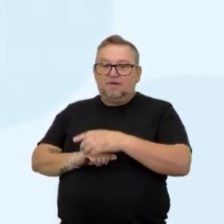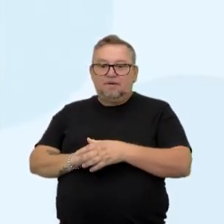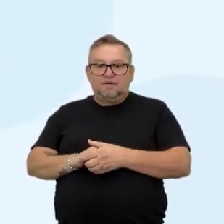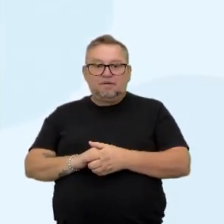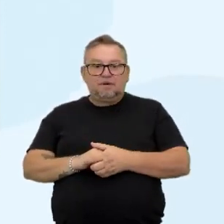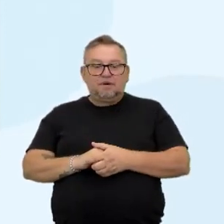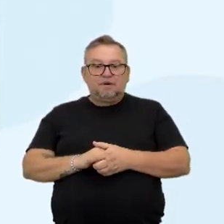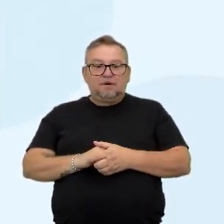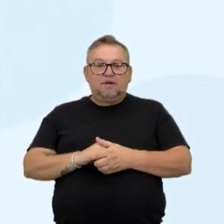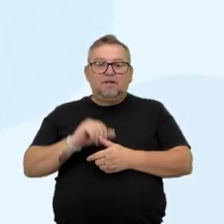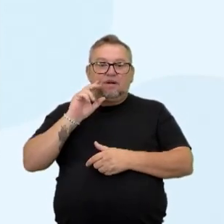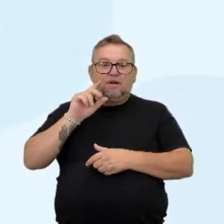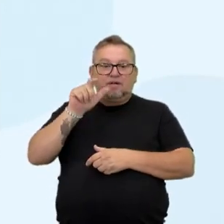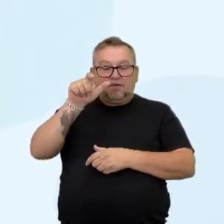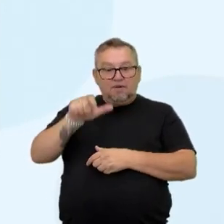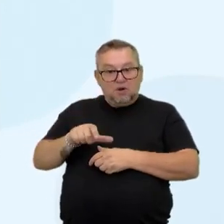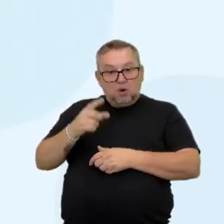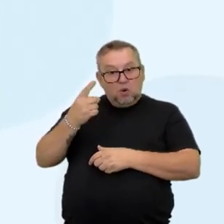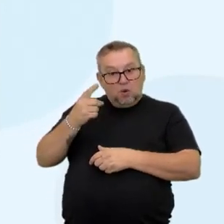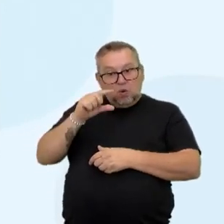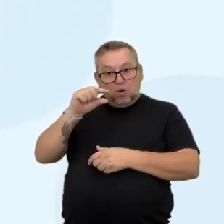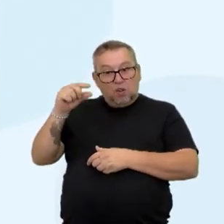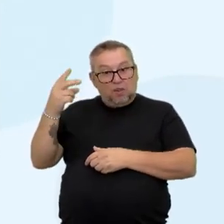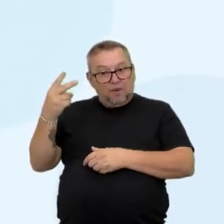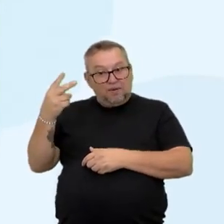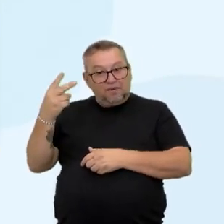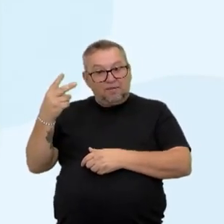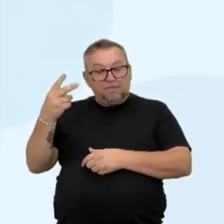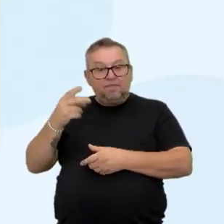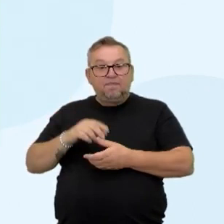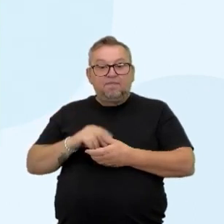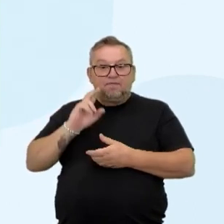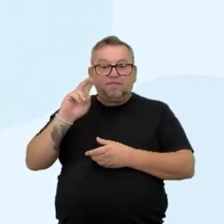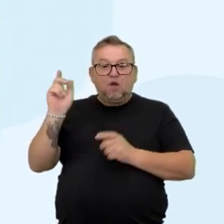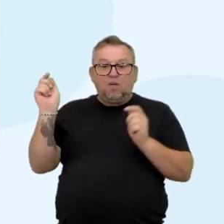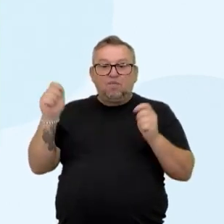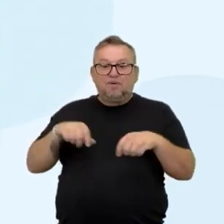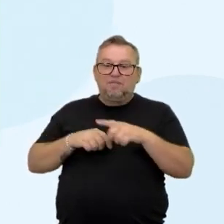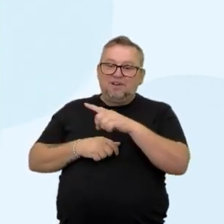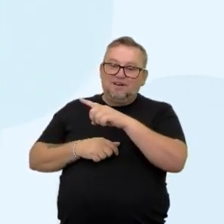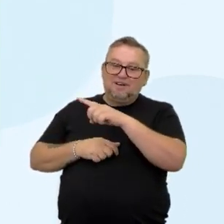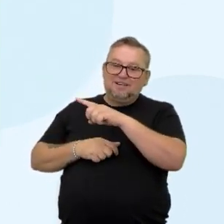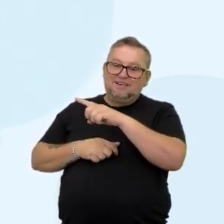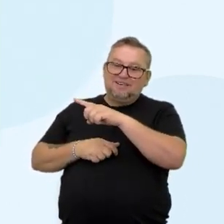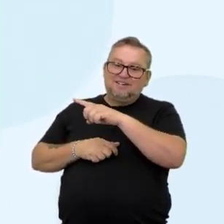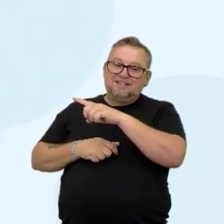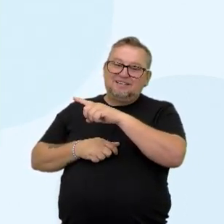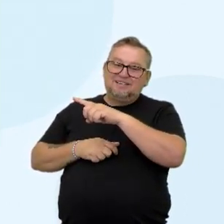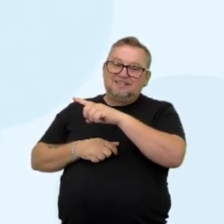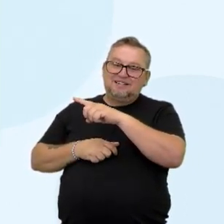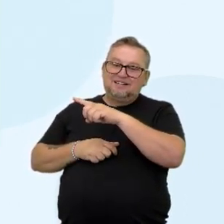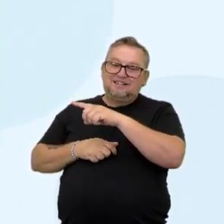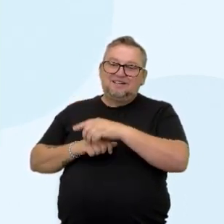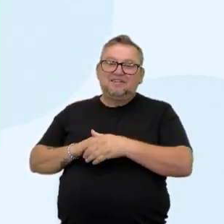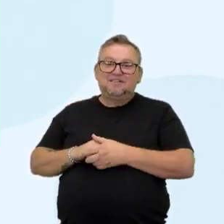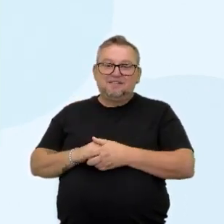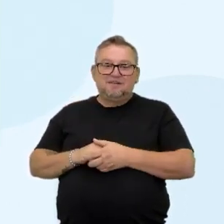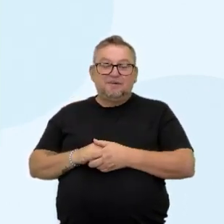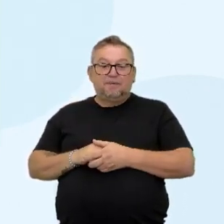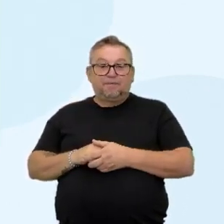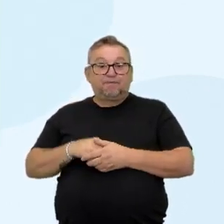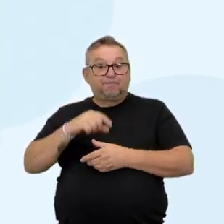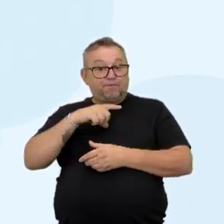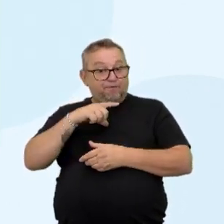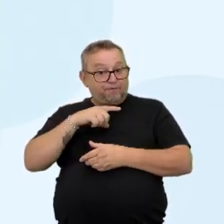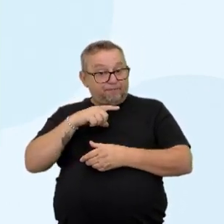Na vertical tá o jogador 1, jogador 2, e aí vai aparecer as possibilidades, ó lá, tá vendo? E aí, ó, eu tenho